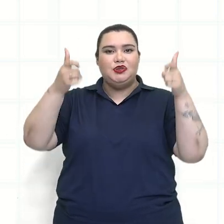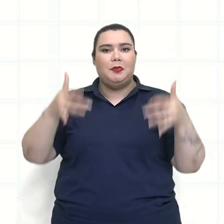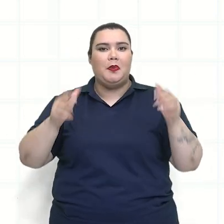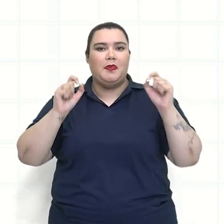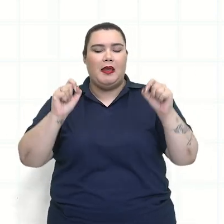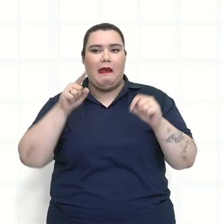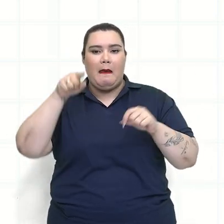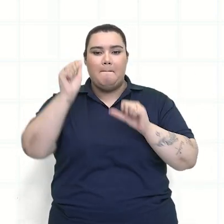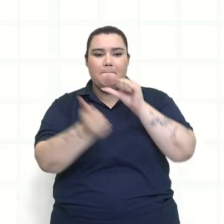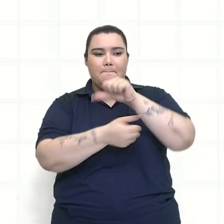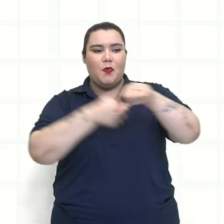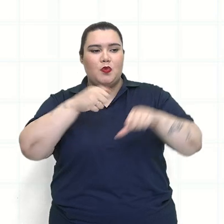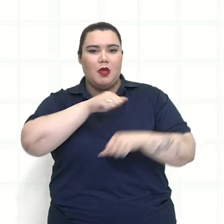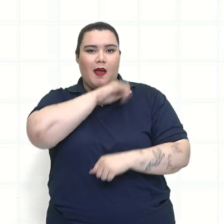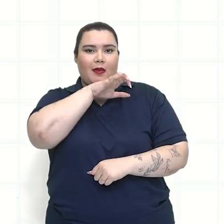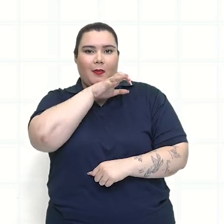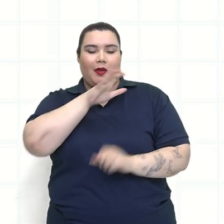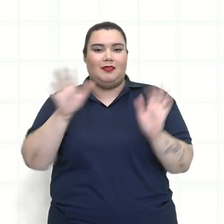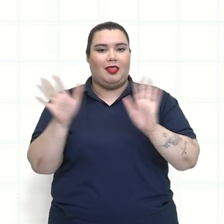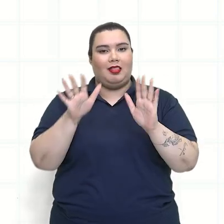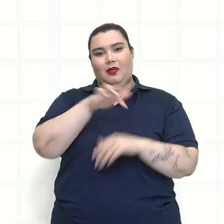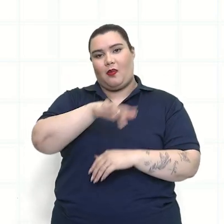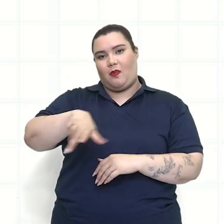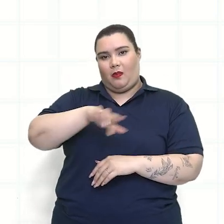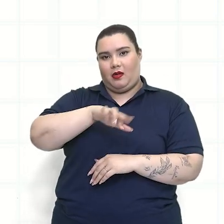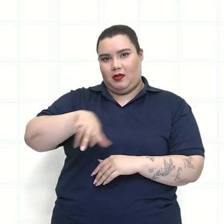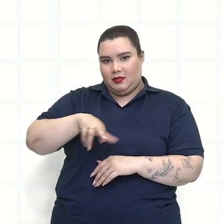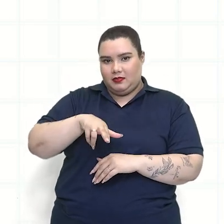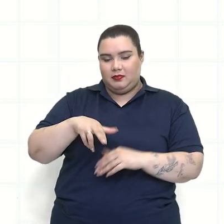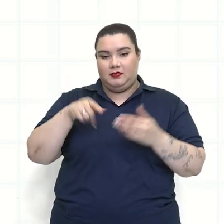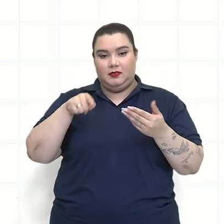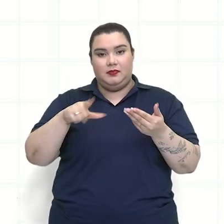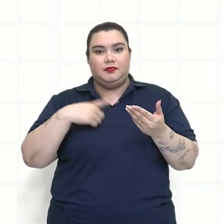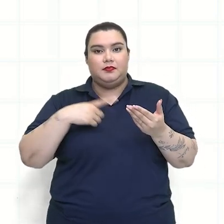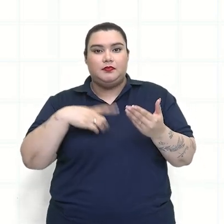animal. Ela apenas pode, né,